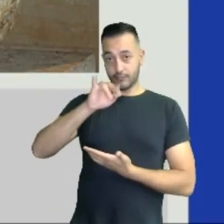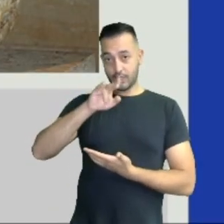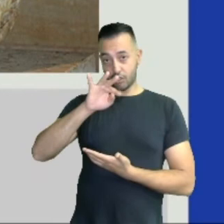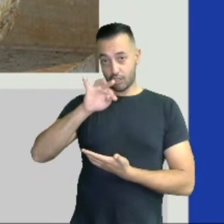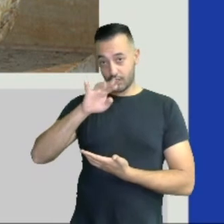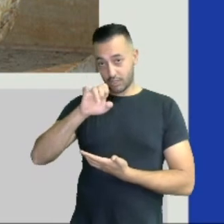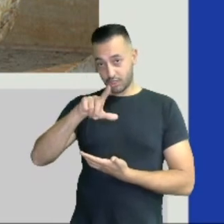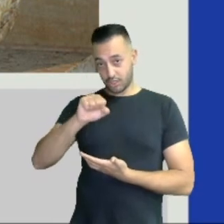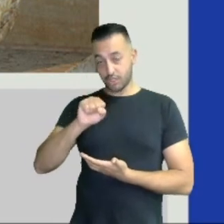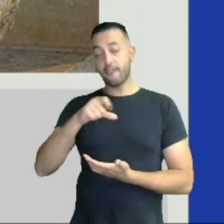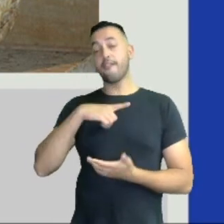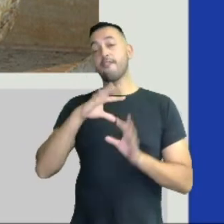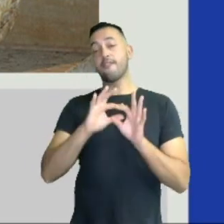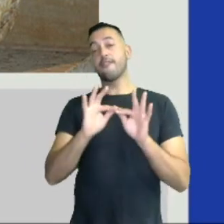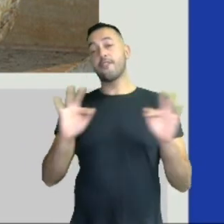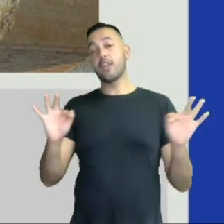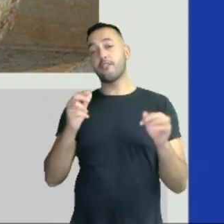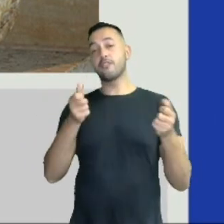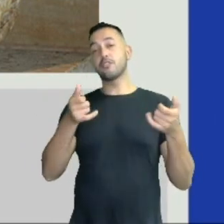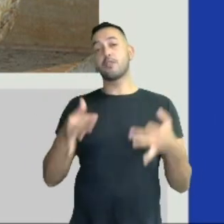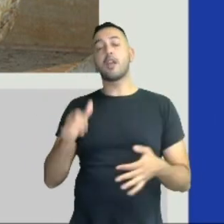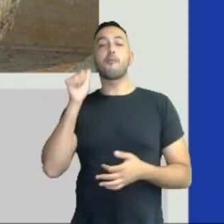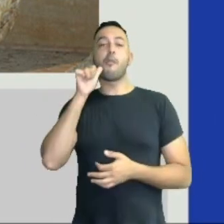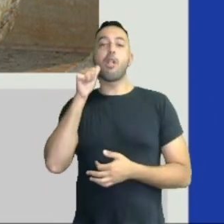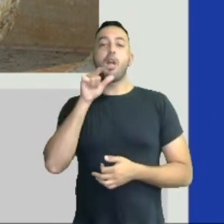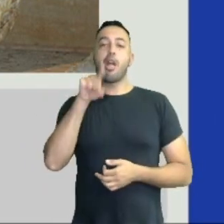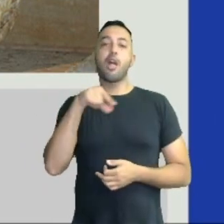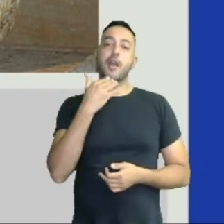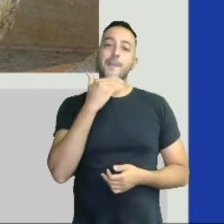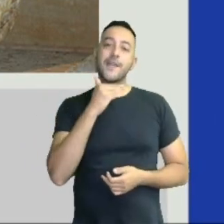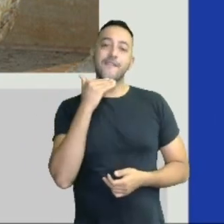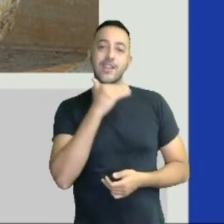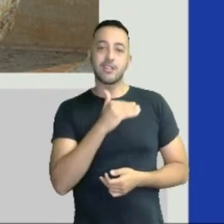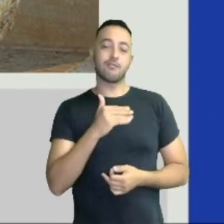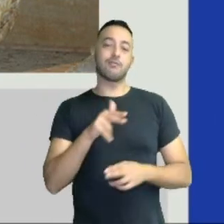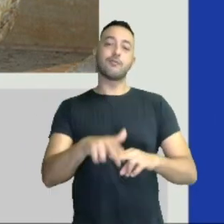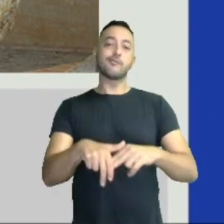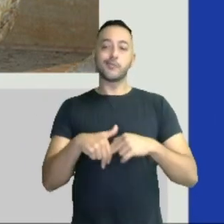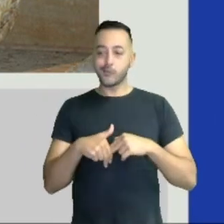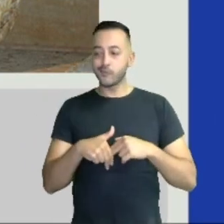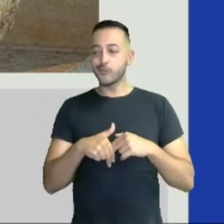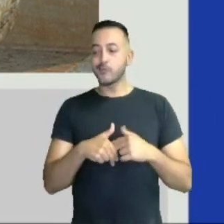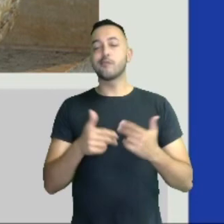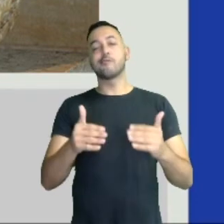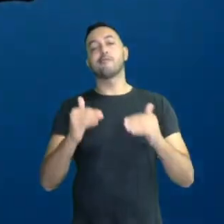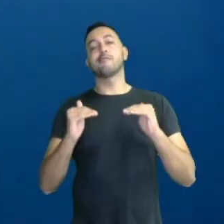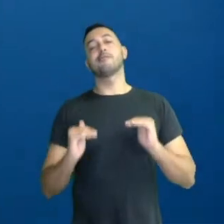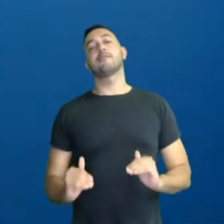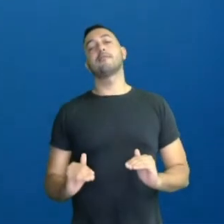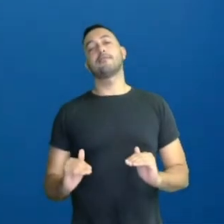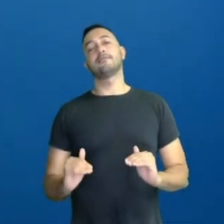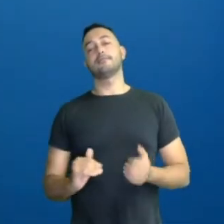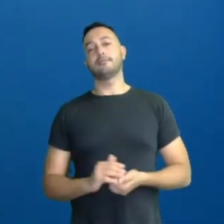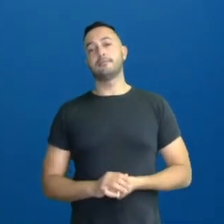que diz: a mulher é um ser imperfeito e por isso mesmo inferior.